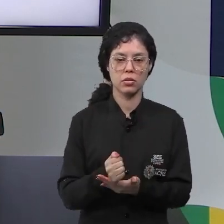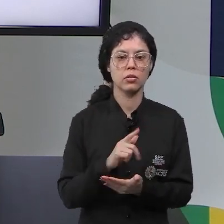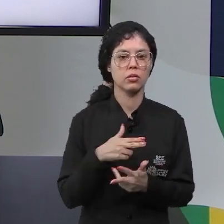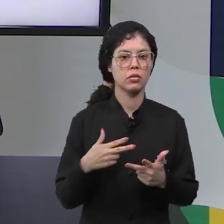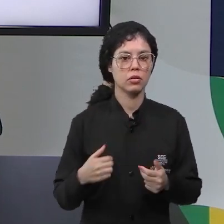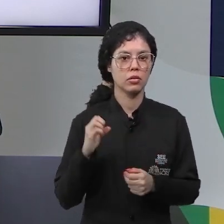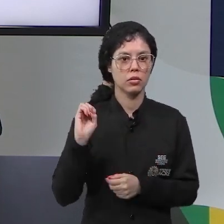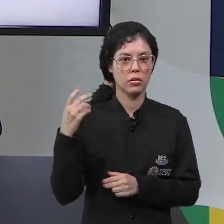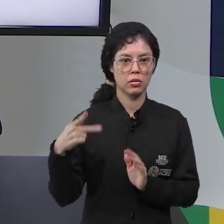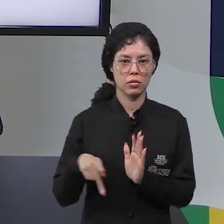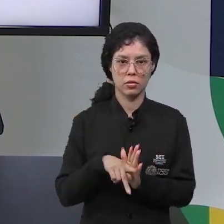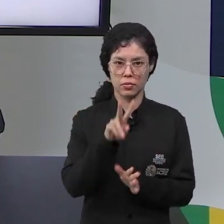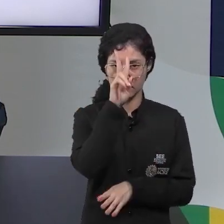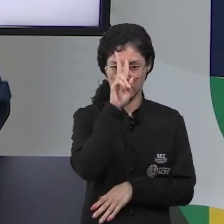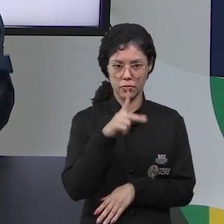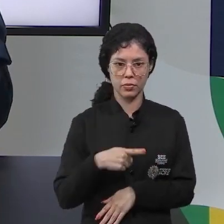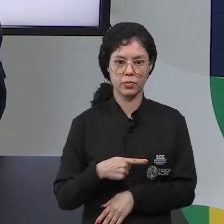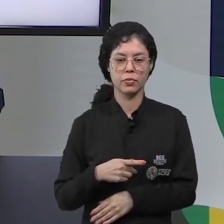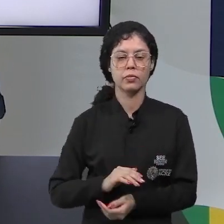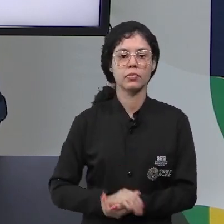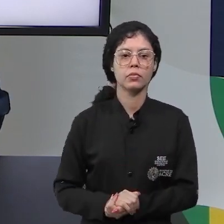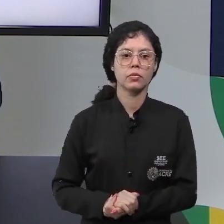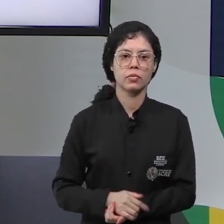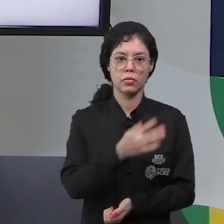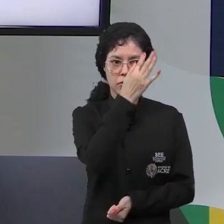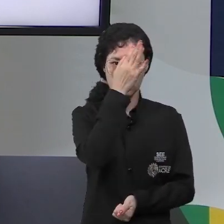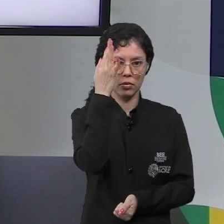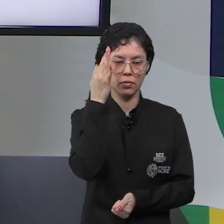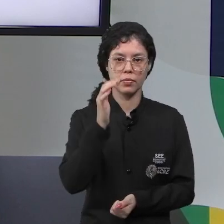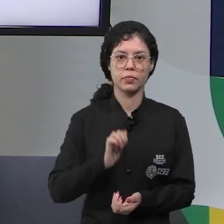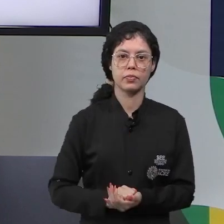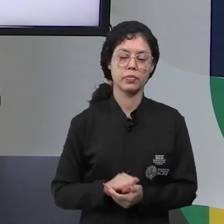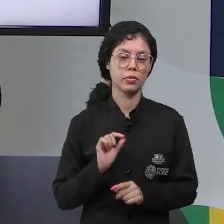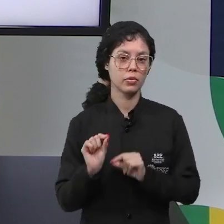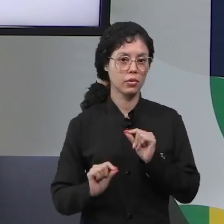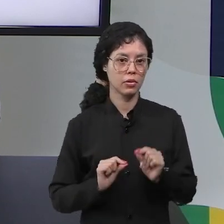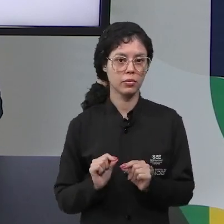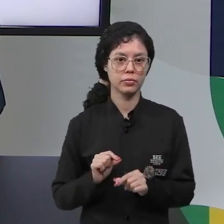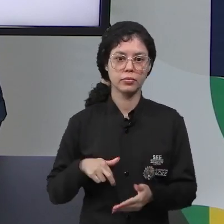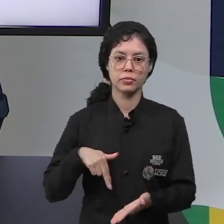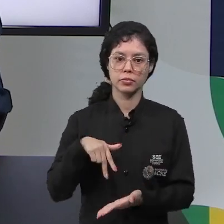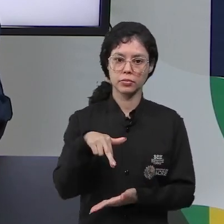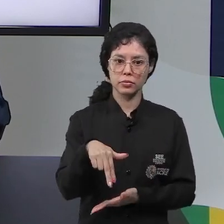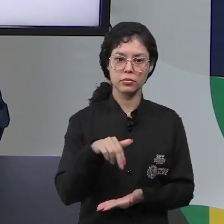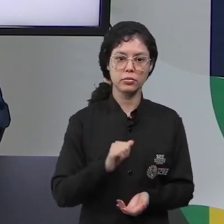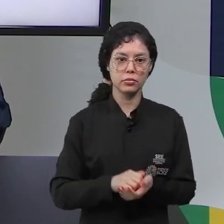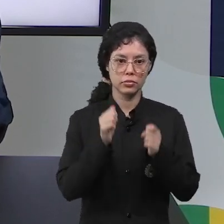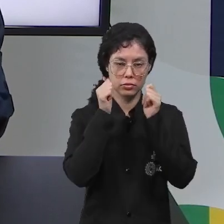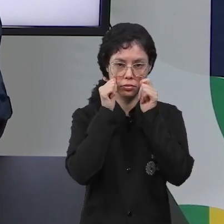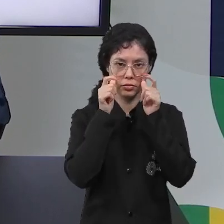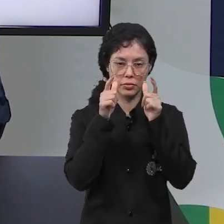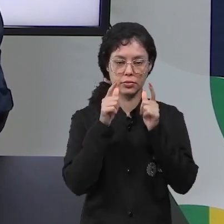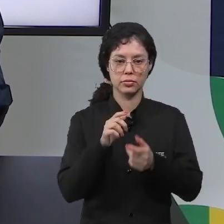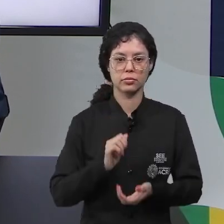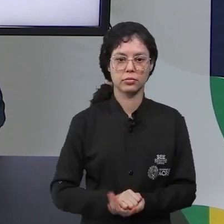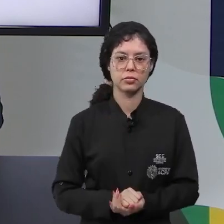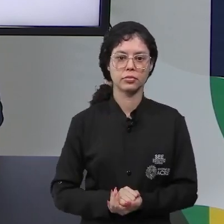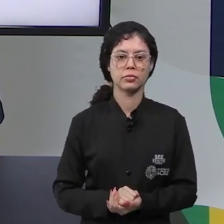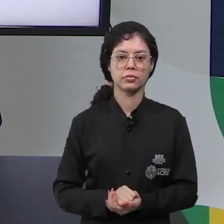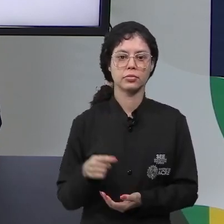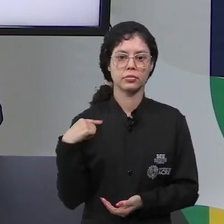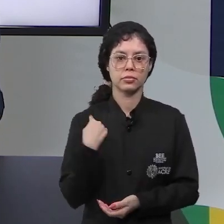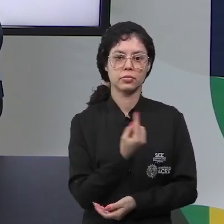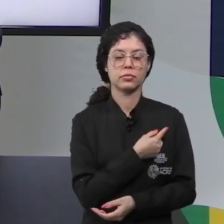do mal no próprio homem. Então, filosofar é justamente isso, caminhar de olhos abertos para, quando a